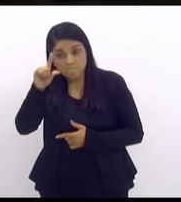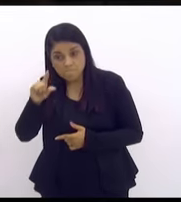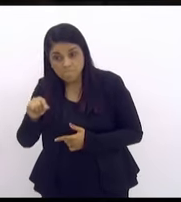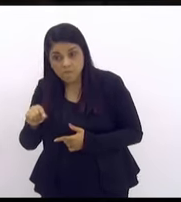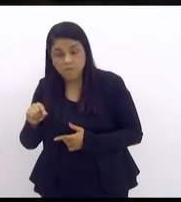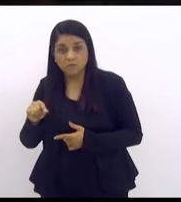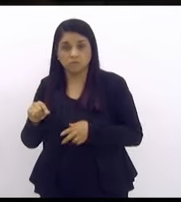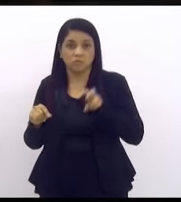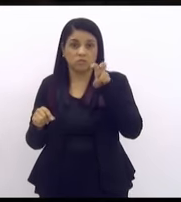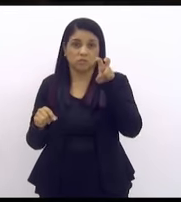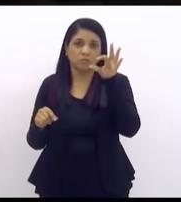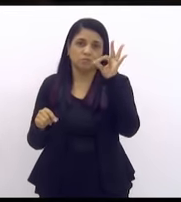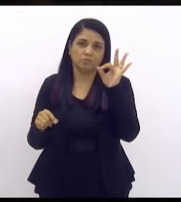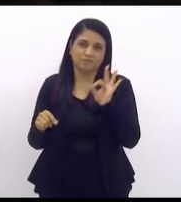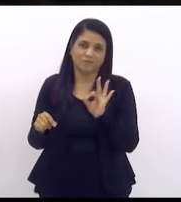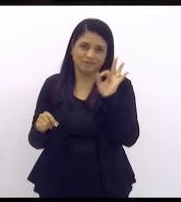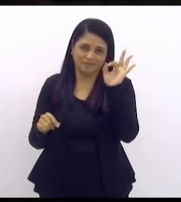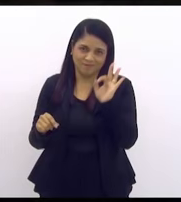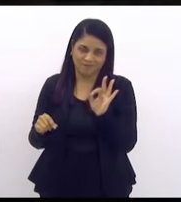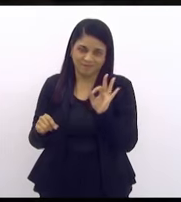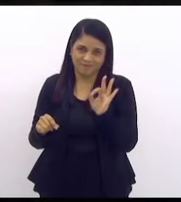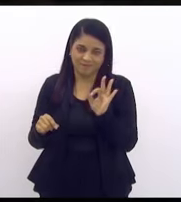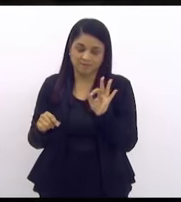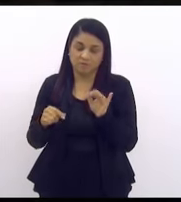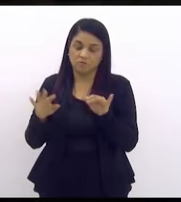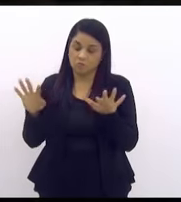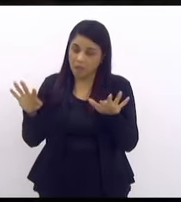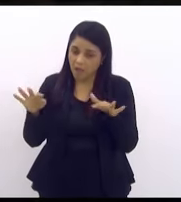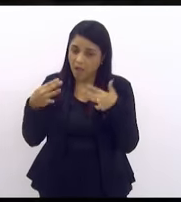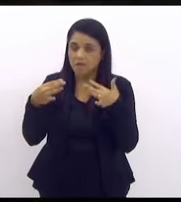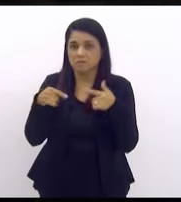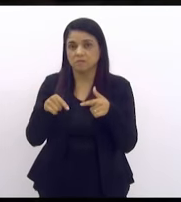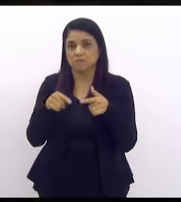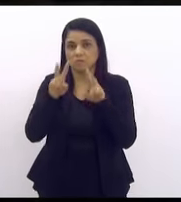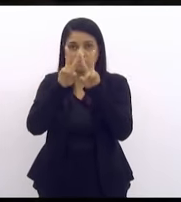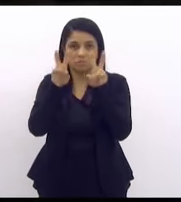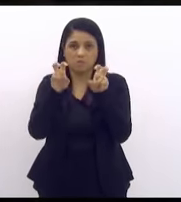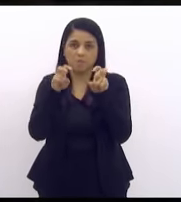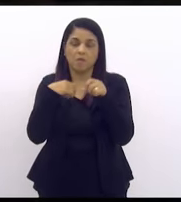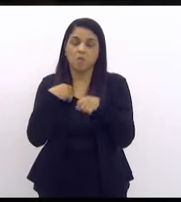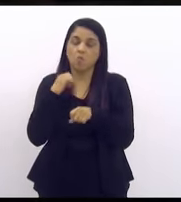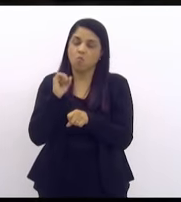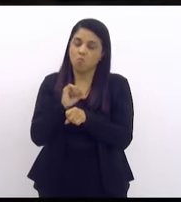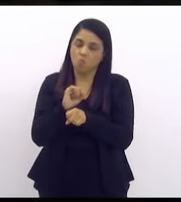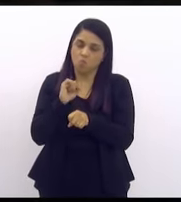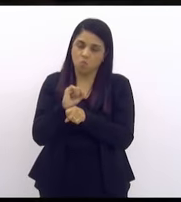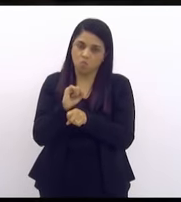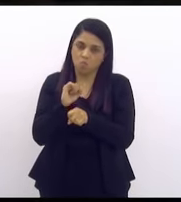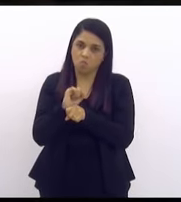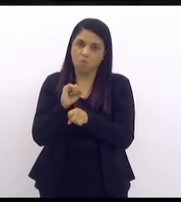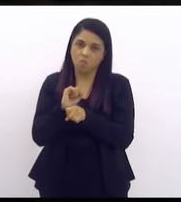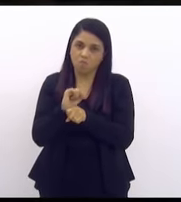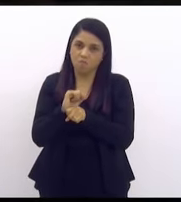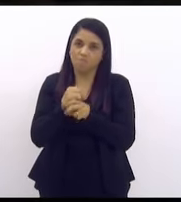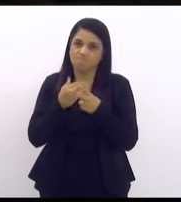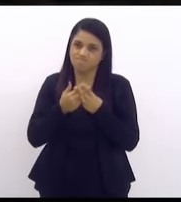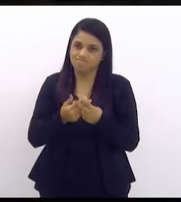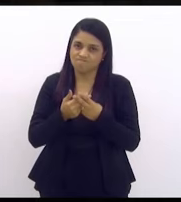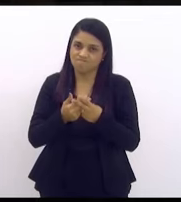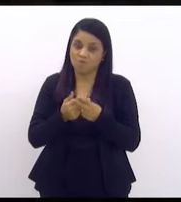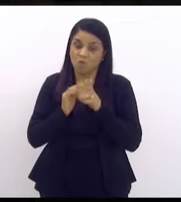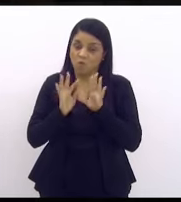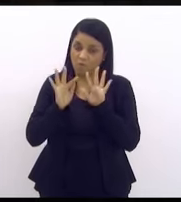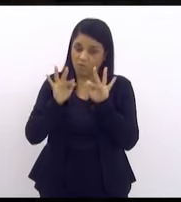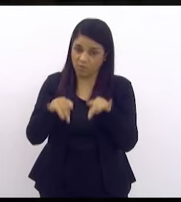eu queria chamar a atenção sobre esse tema, senhora presidente. Por isso, aguardei pacientemente o expediente